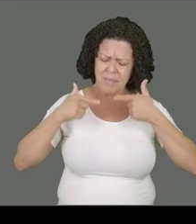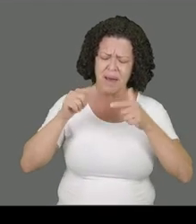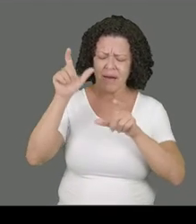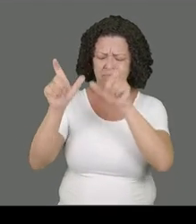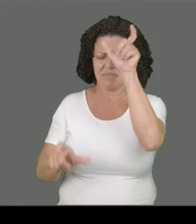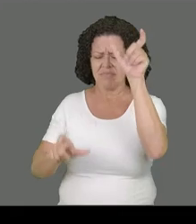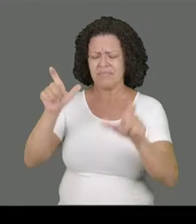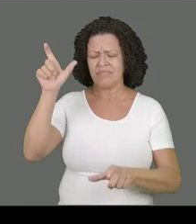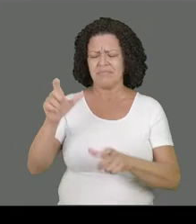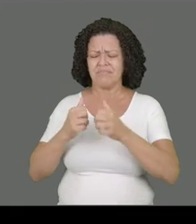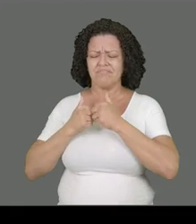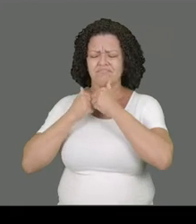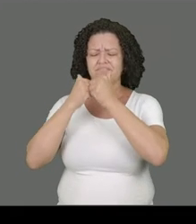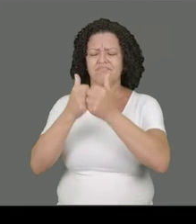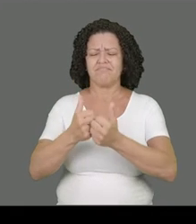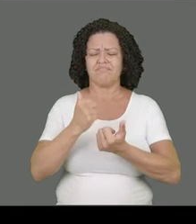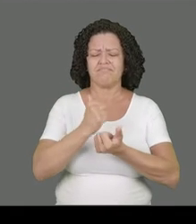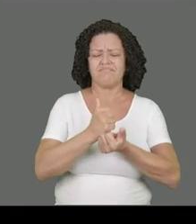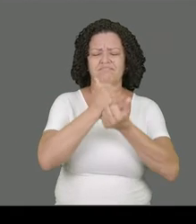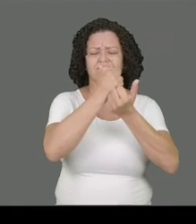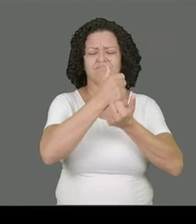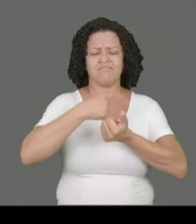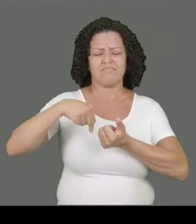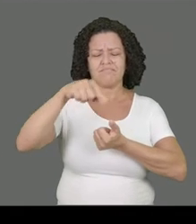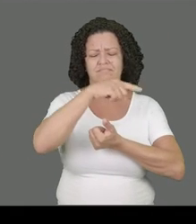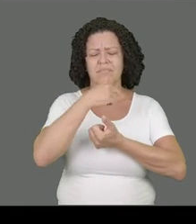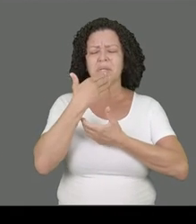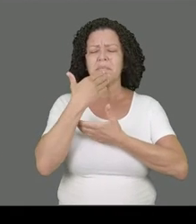envolvendo, nos amparando, nos intuindo.